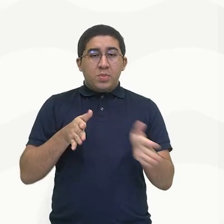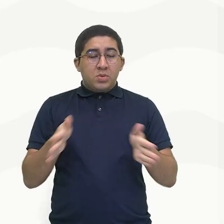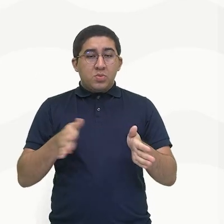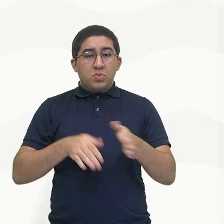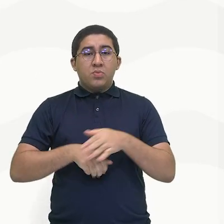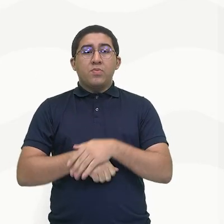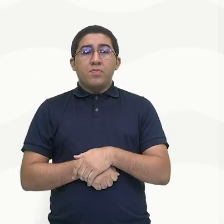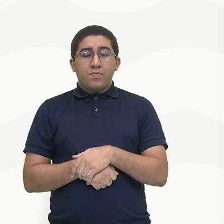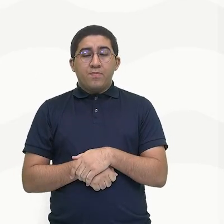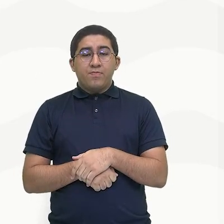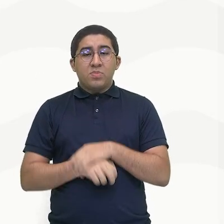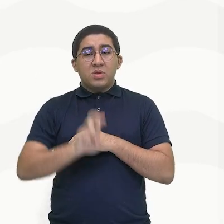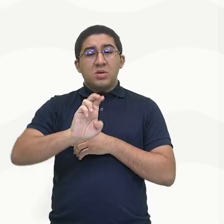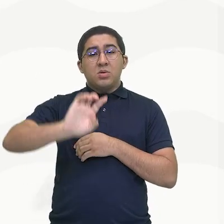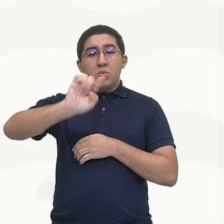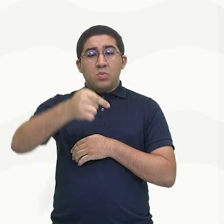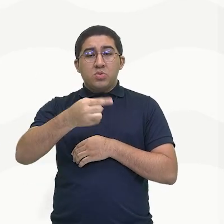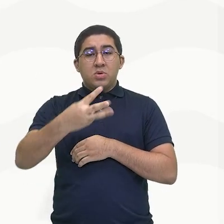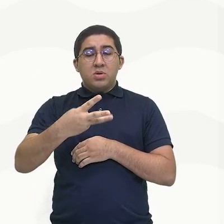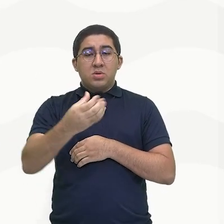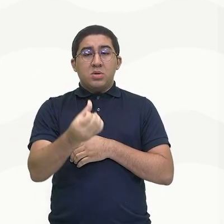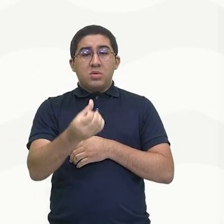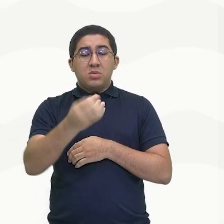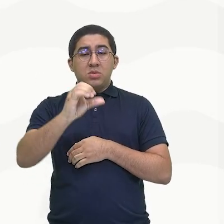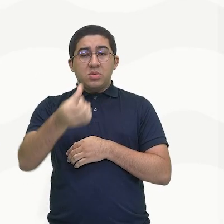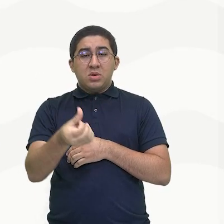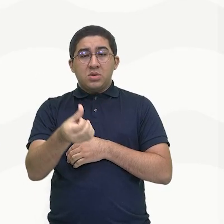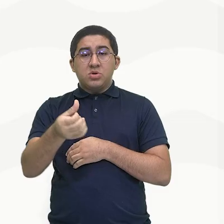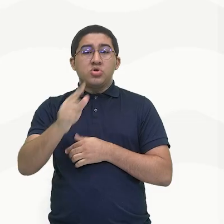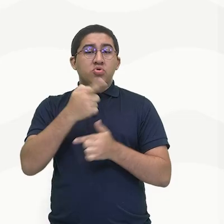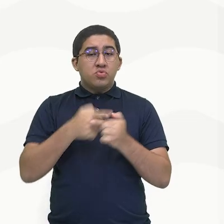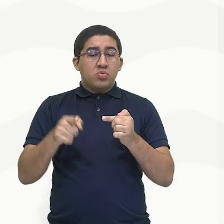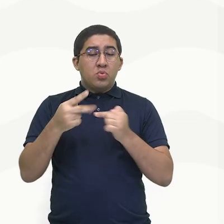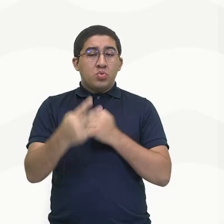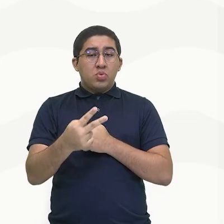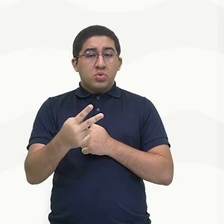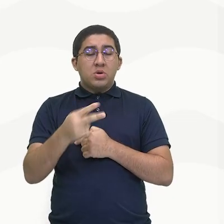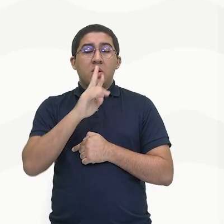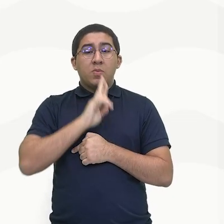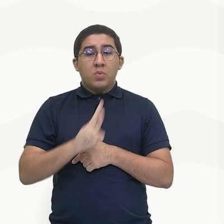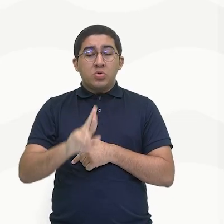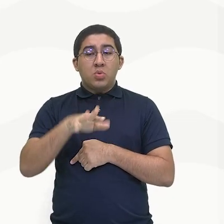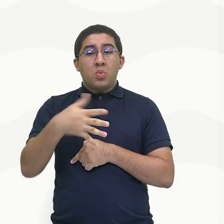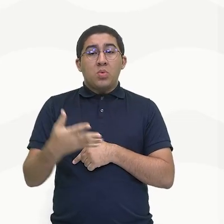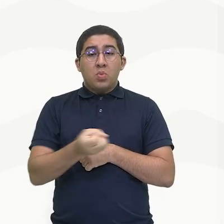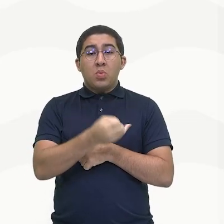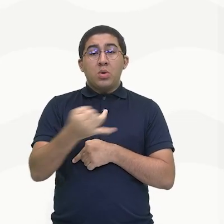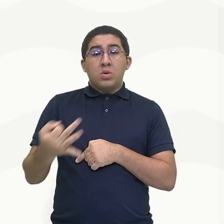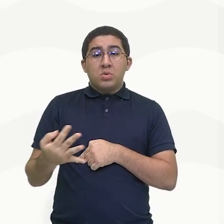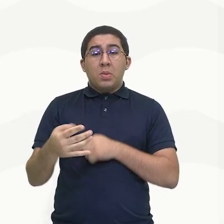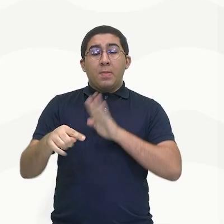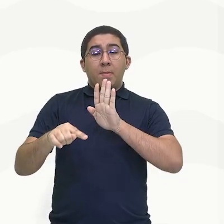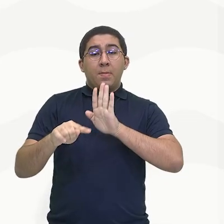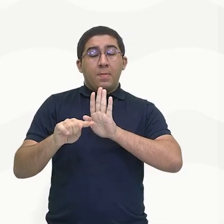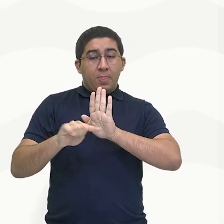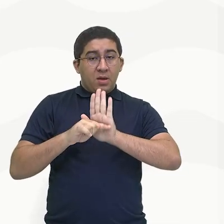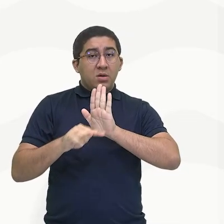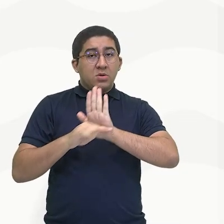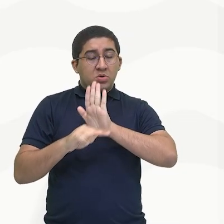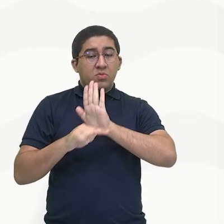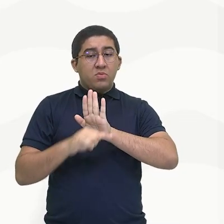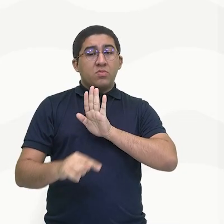Menos 5.306 quilômetros quadrados dividido por 2 anos. E o resultado será o quê?